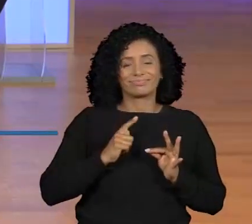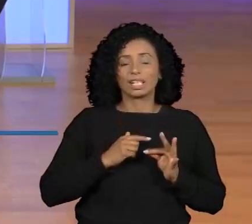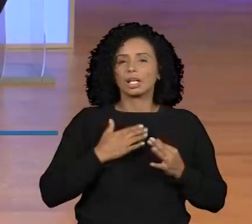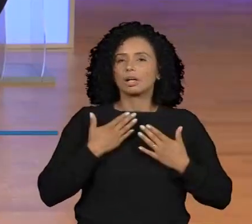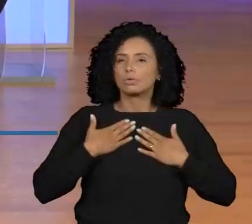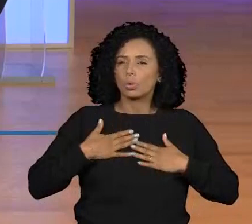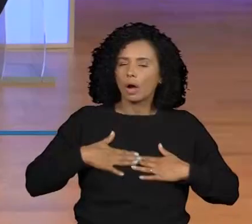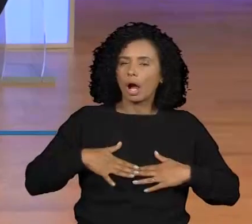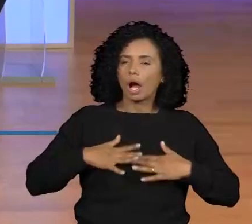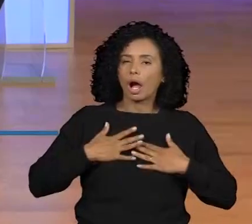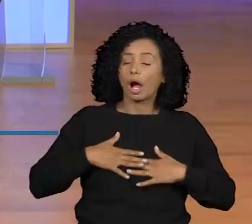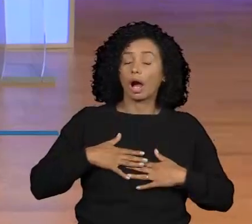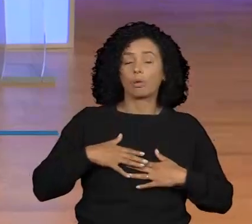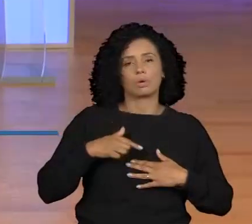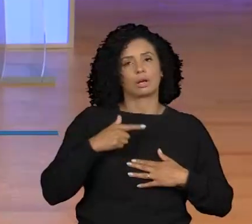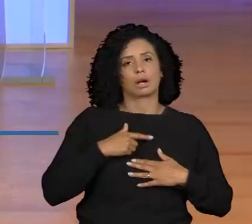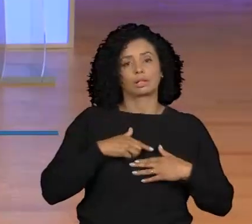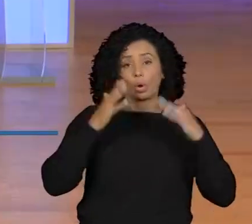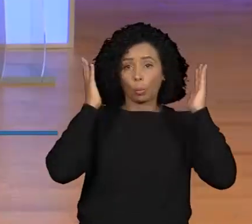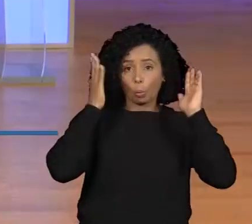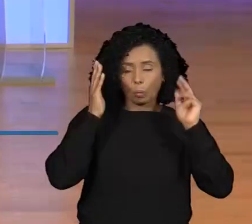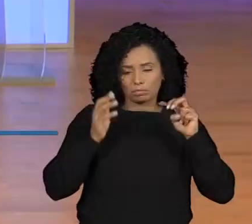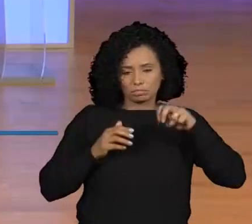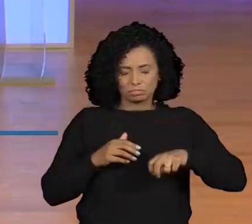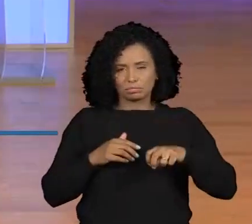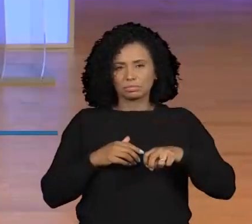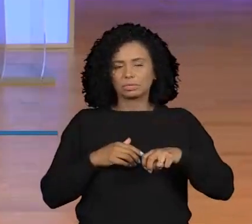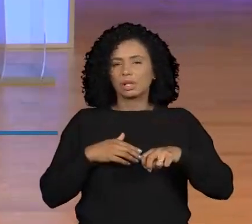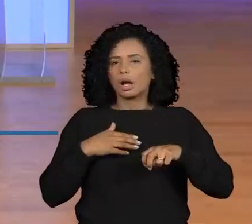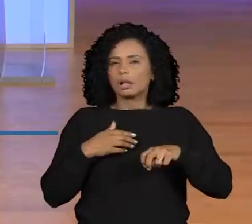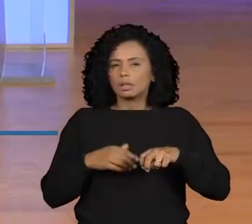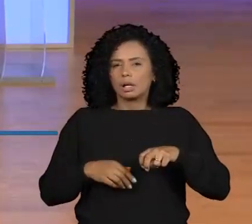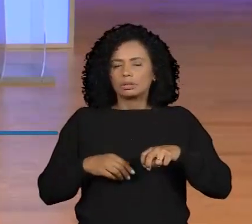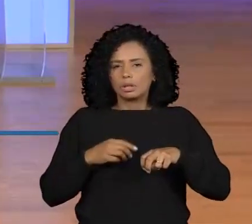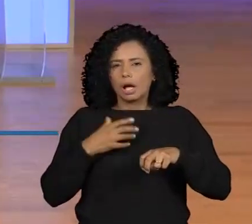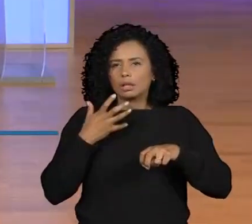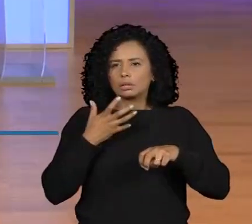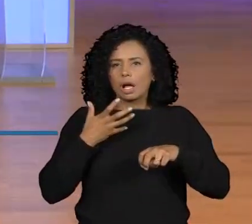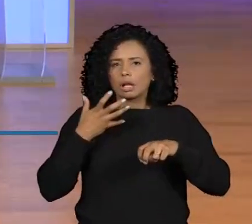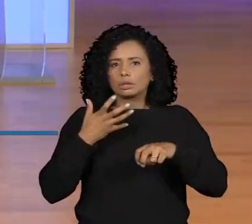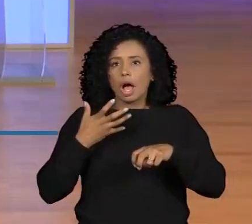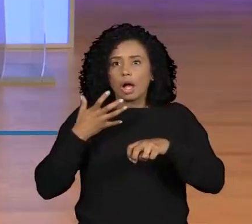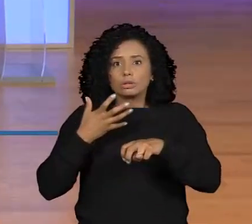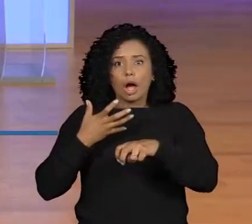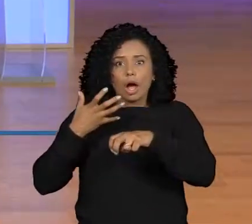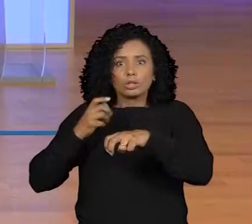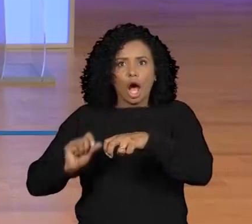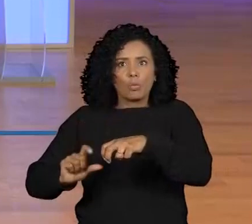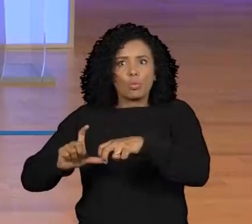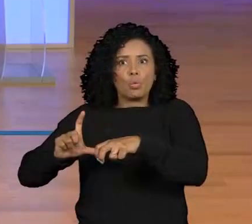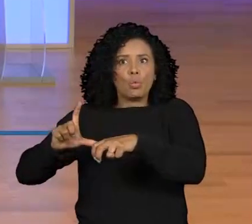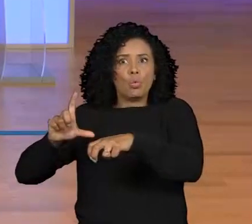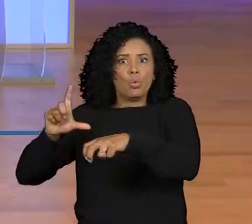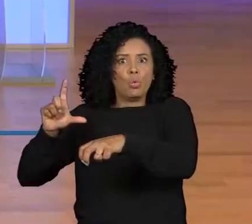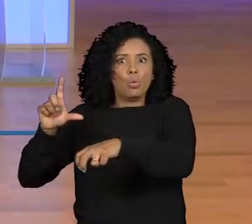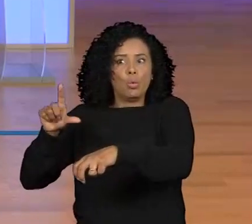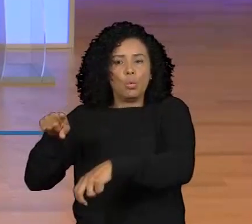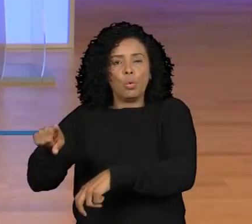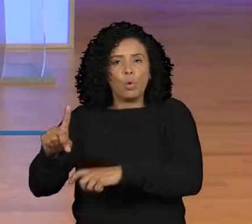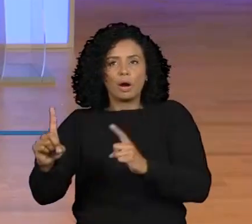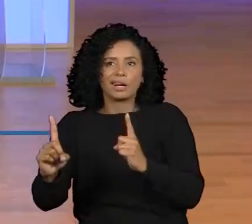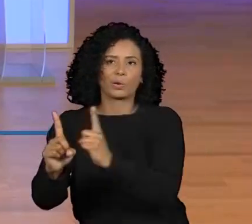aumentando a intensidade você vai falando mais alto cantando mais alto então dá para você usar